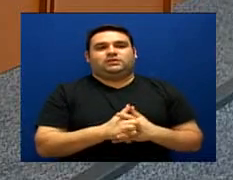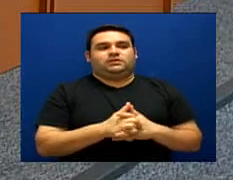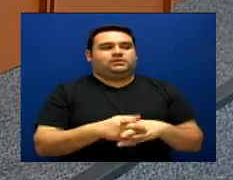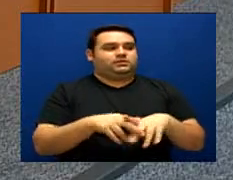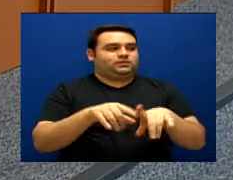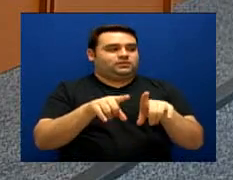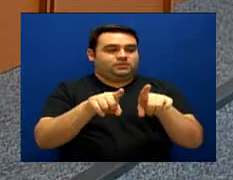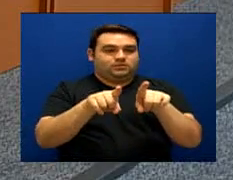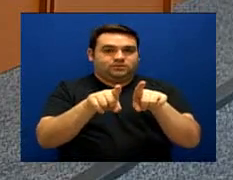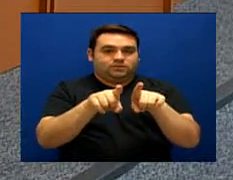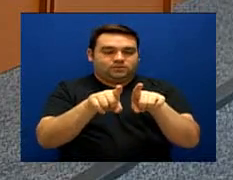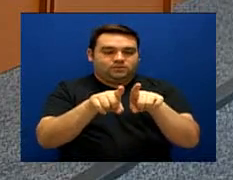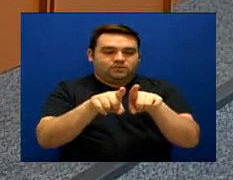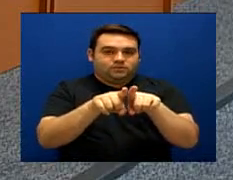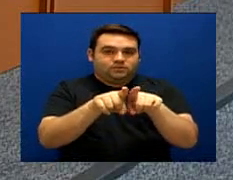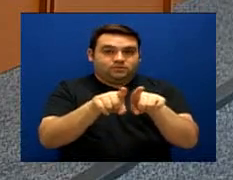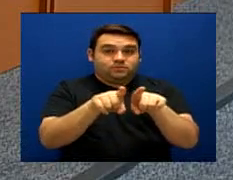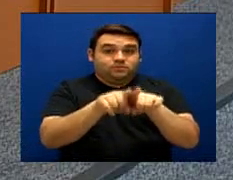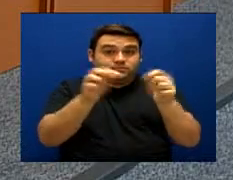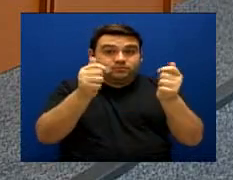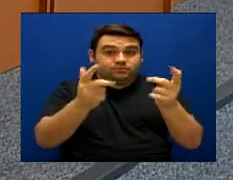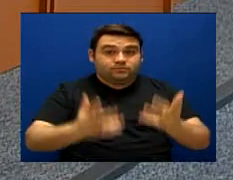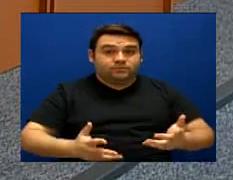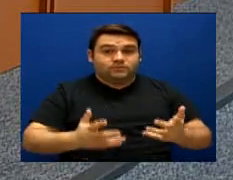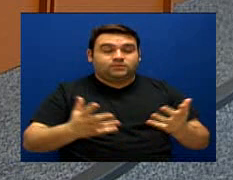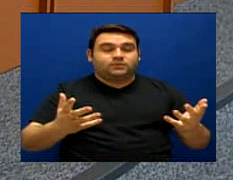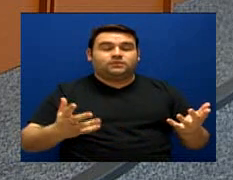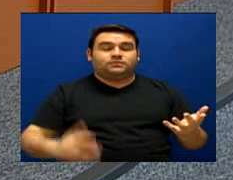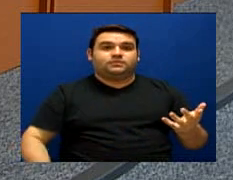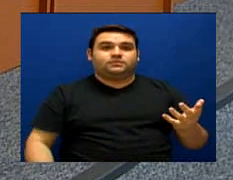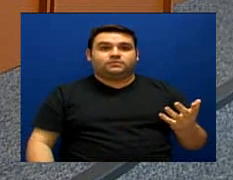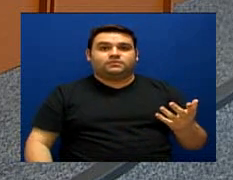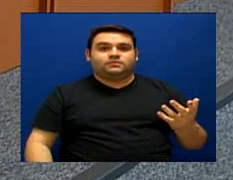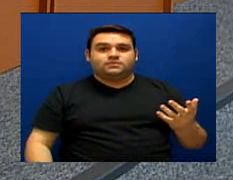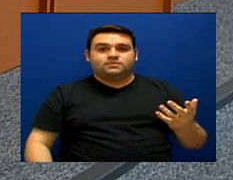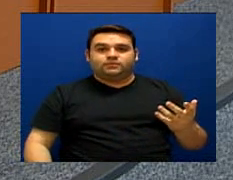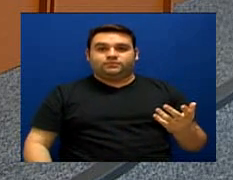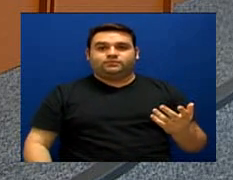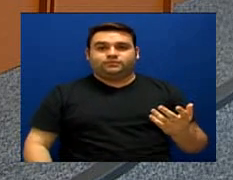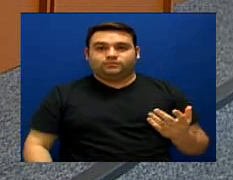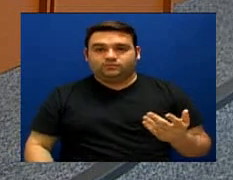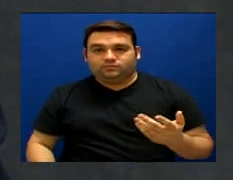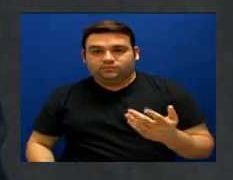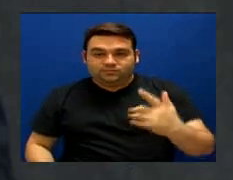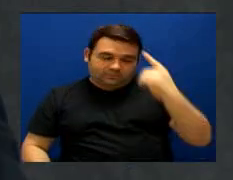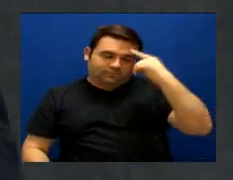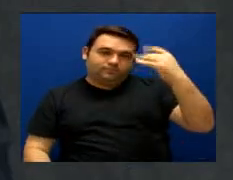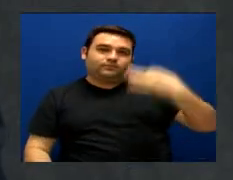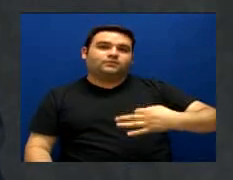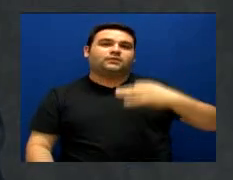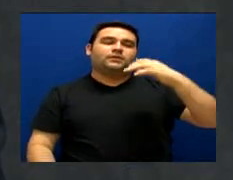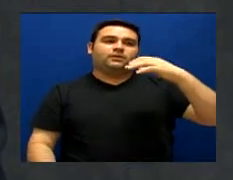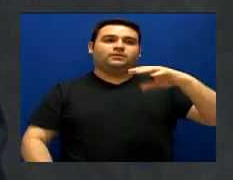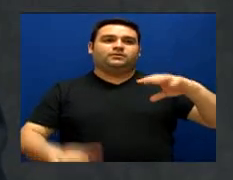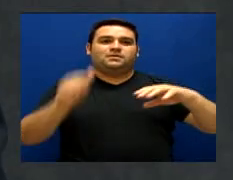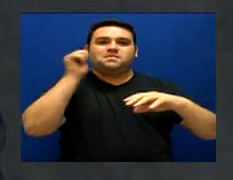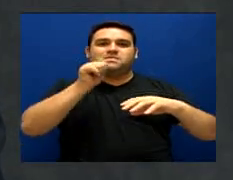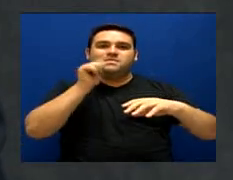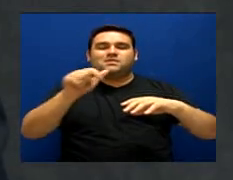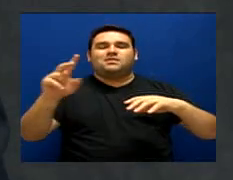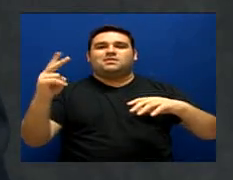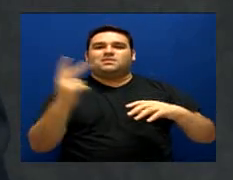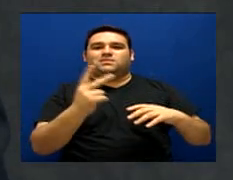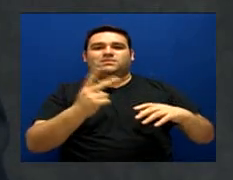E também gostaríamos de destacar, inclusive, muito bem lembrado pelas nossas parceiras